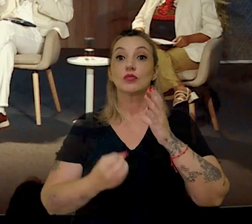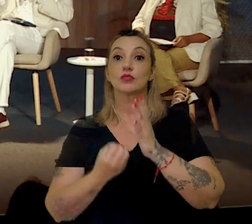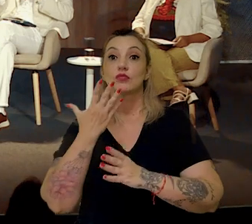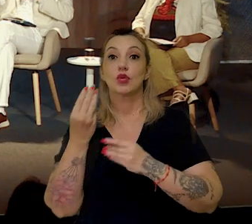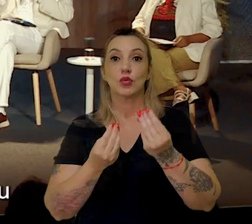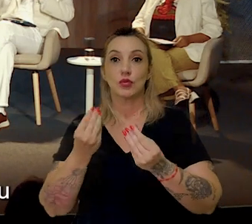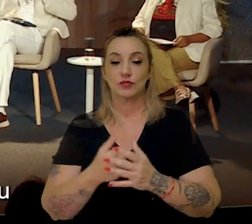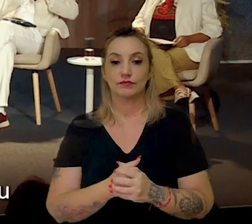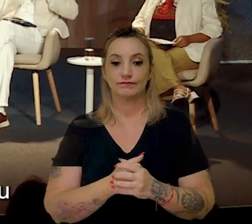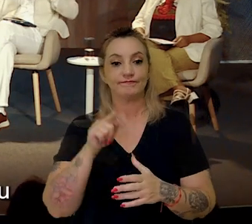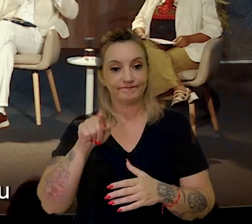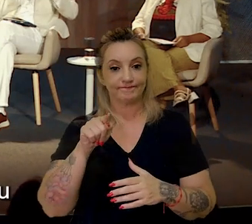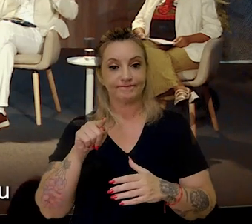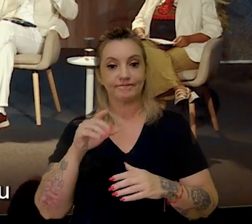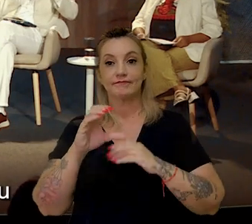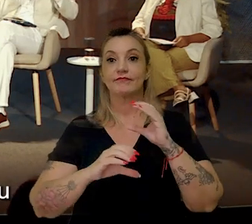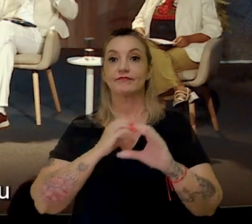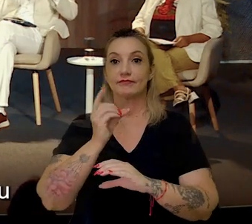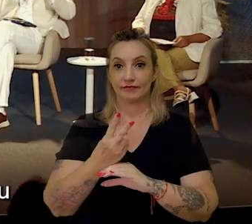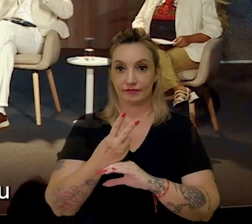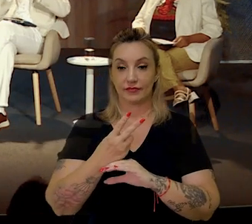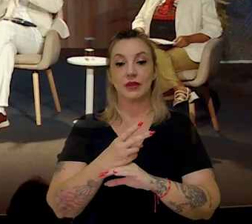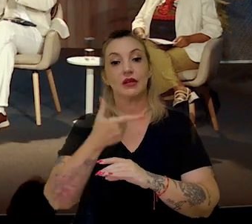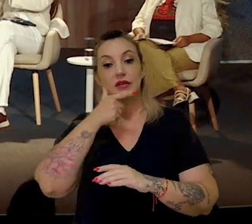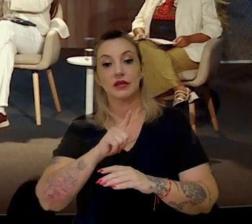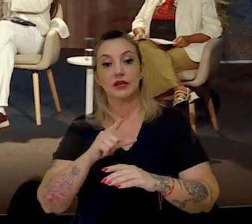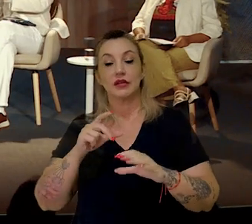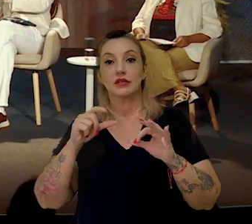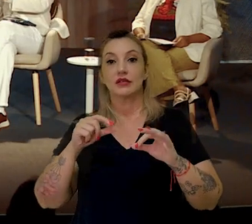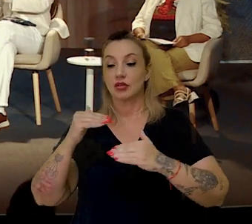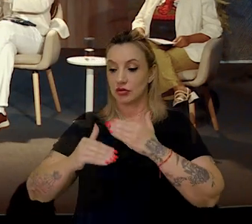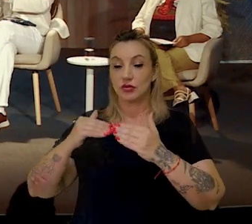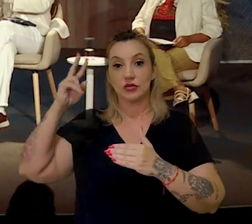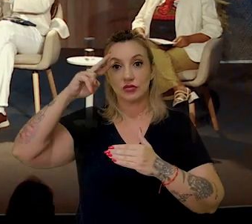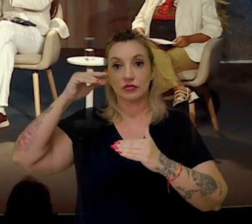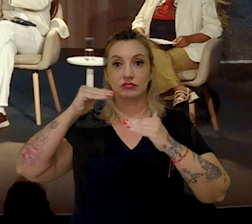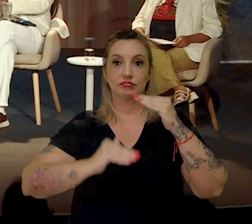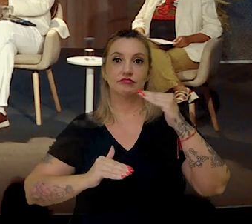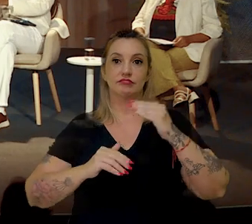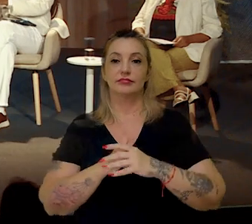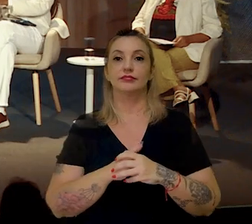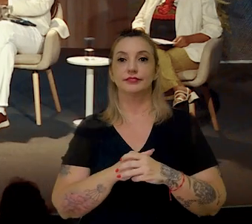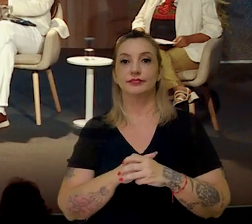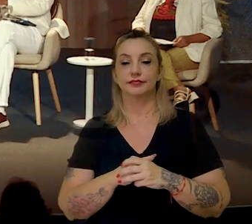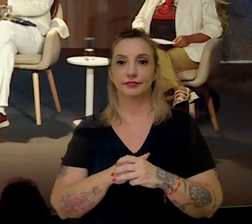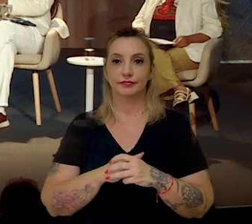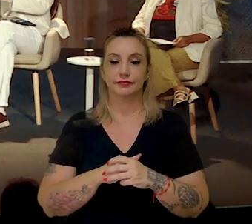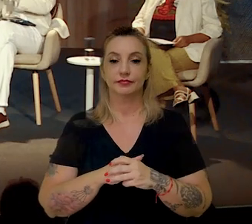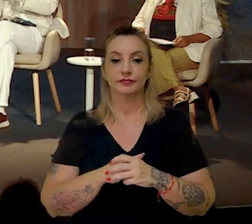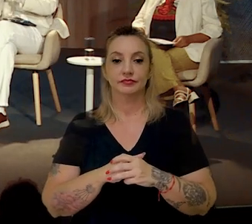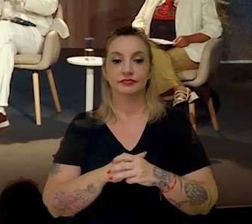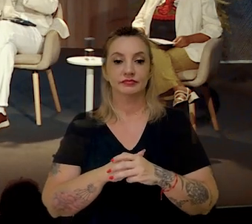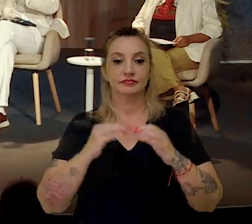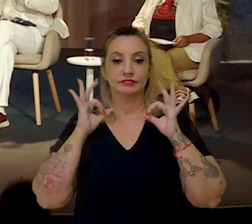carbonização Então essa carbonização ela se estabeleceu dentro de um ciclo histórico de desigualdades ela